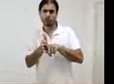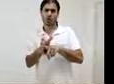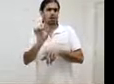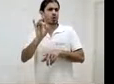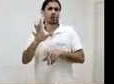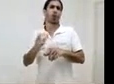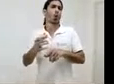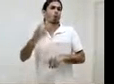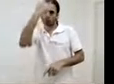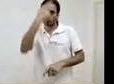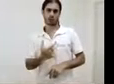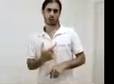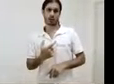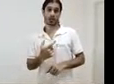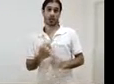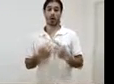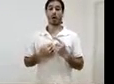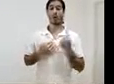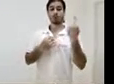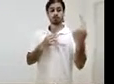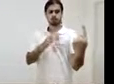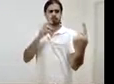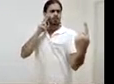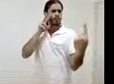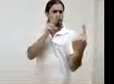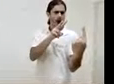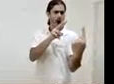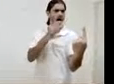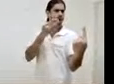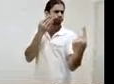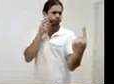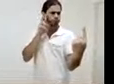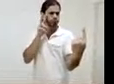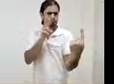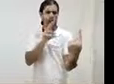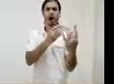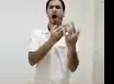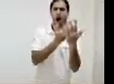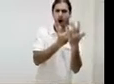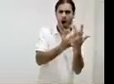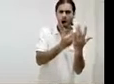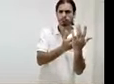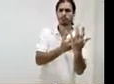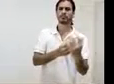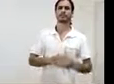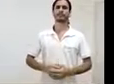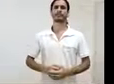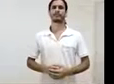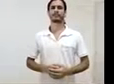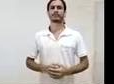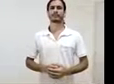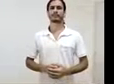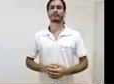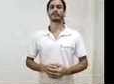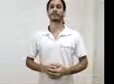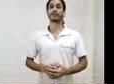como sujeitos, mas eram objetos como assim outros experimentos. Então, uma forte influência das ciências naturais, das